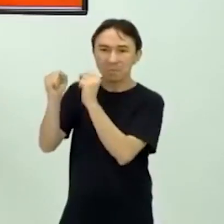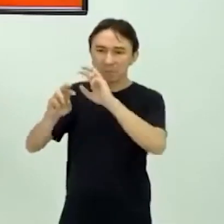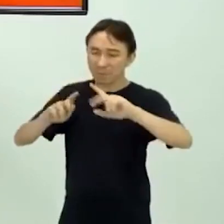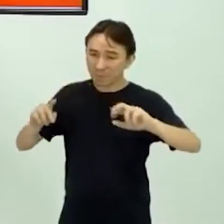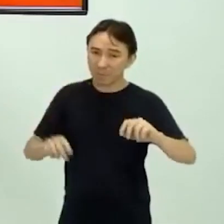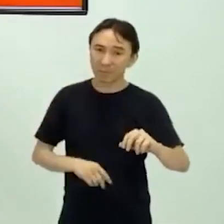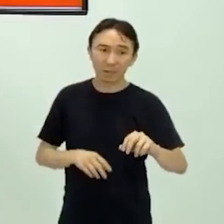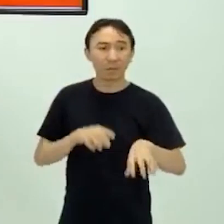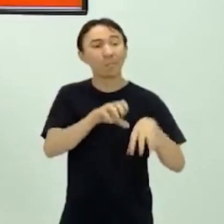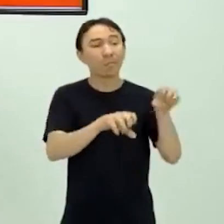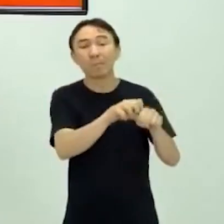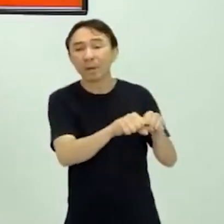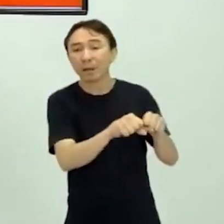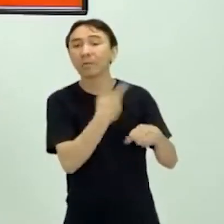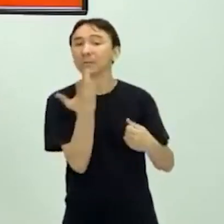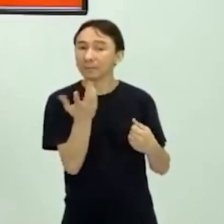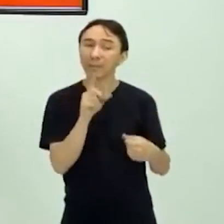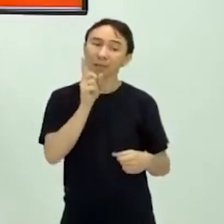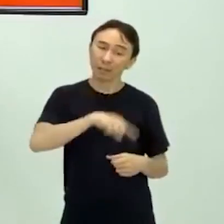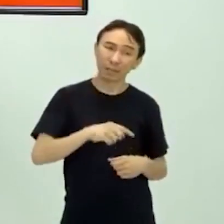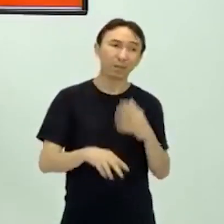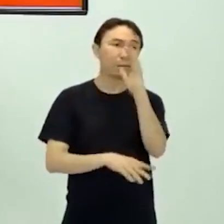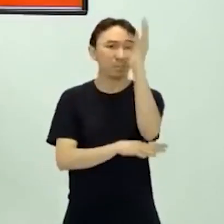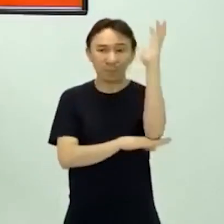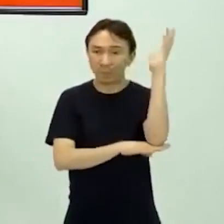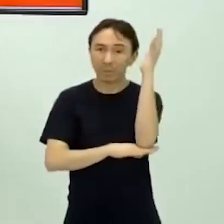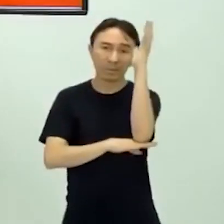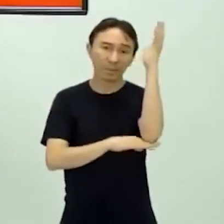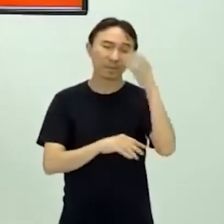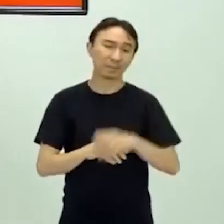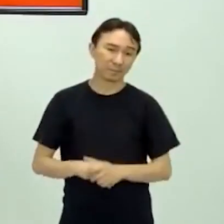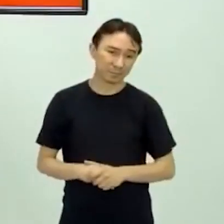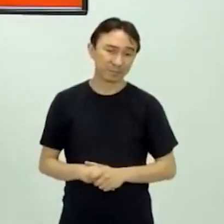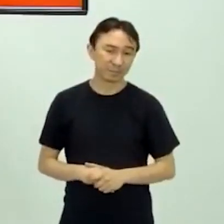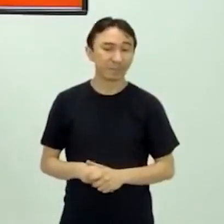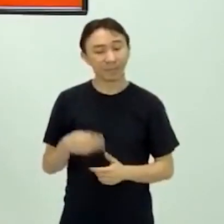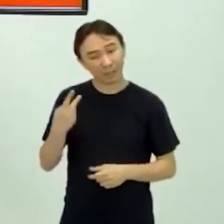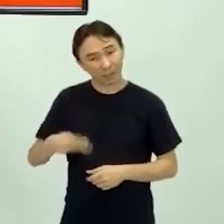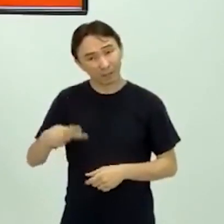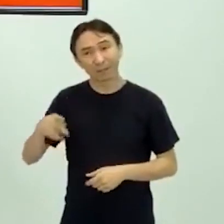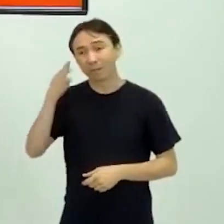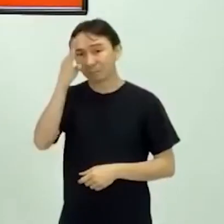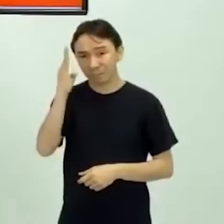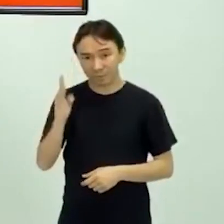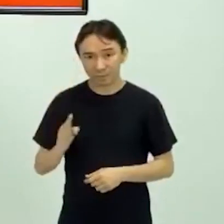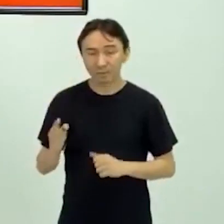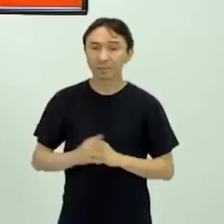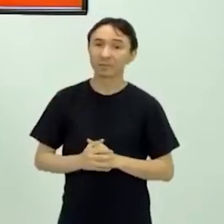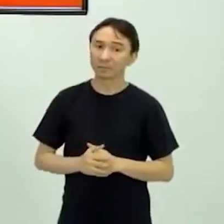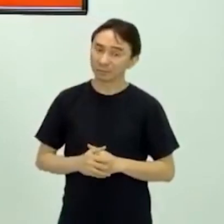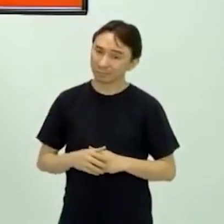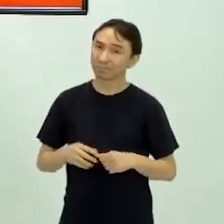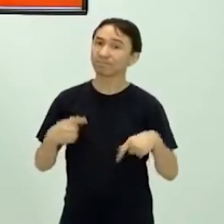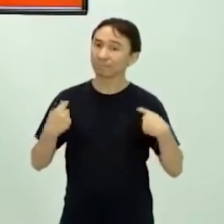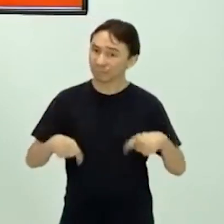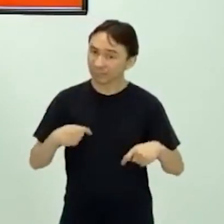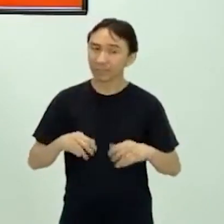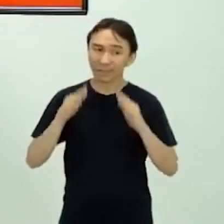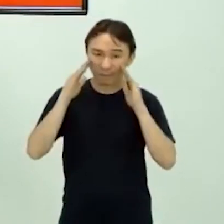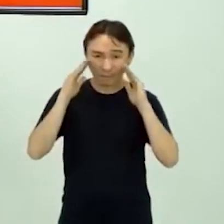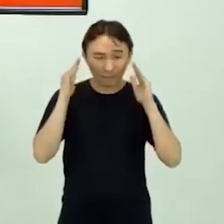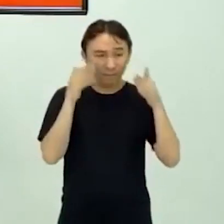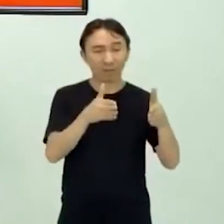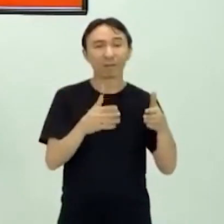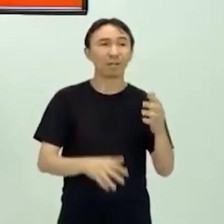a felicidade, né, e tenha também a prioridade de cuidar das florestas o melhor possível,